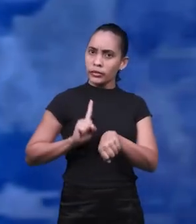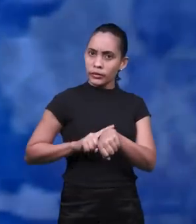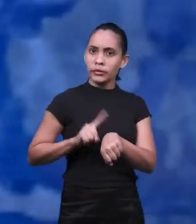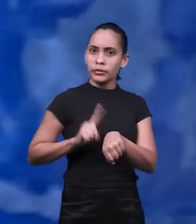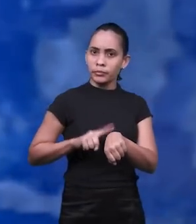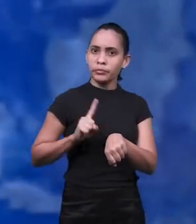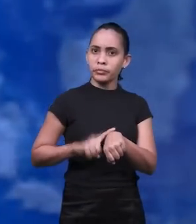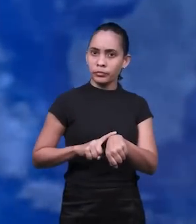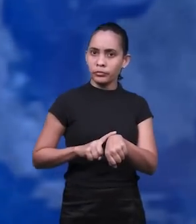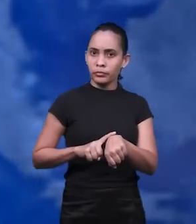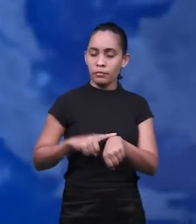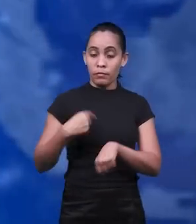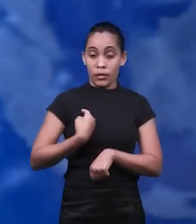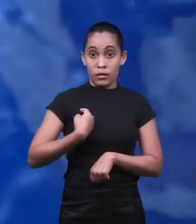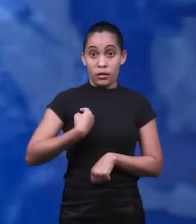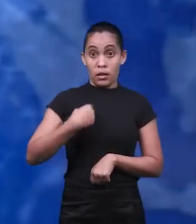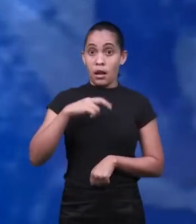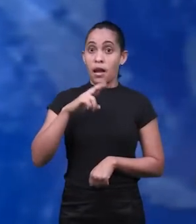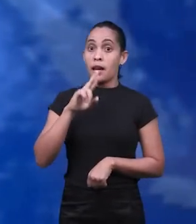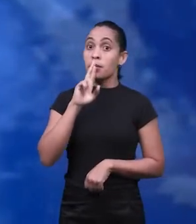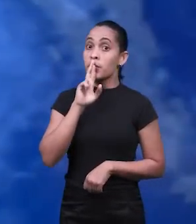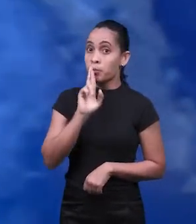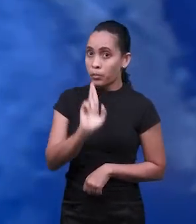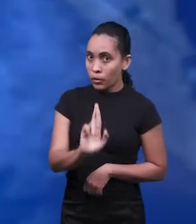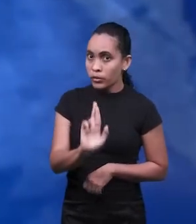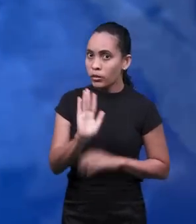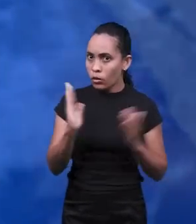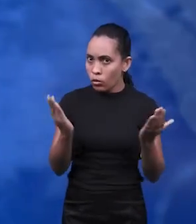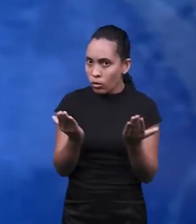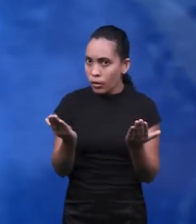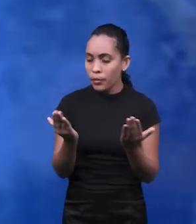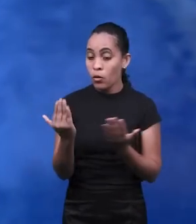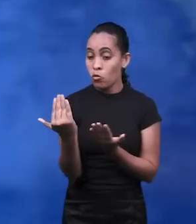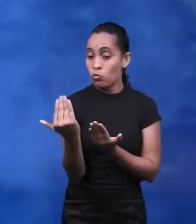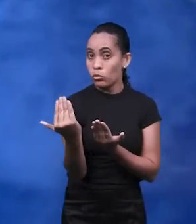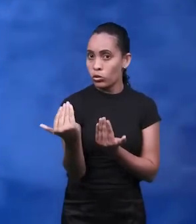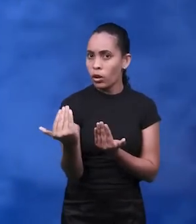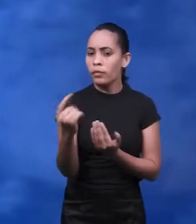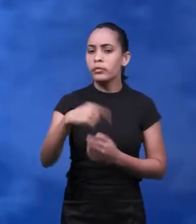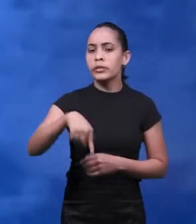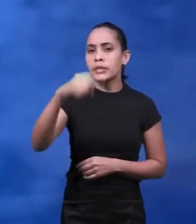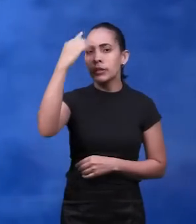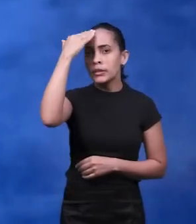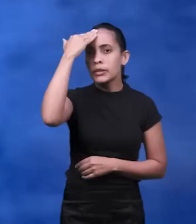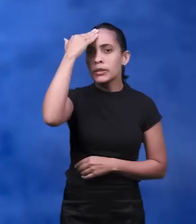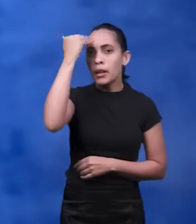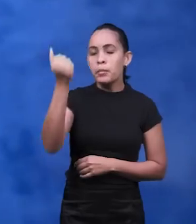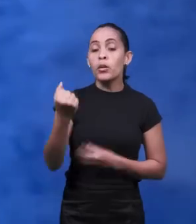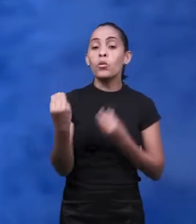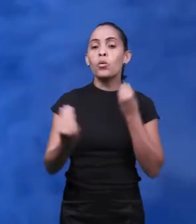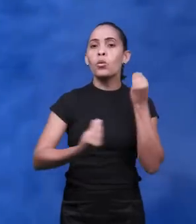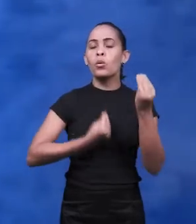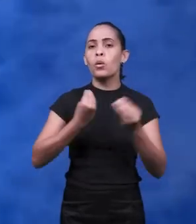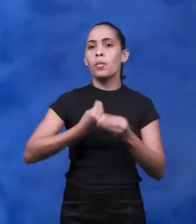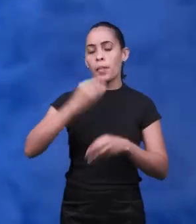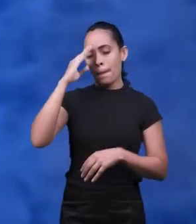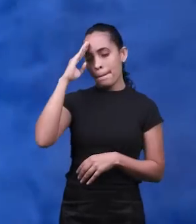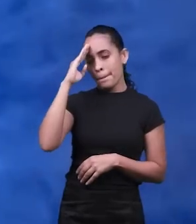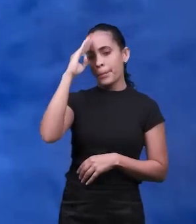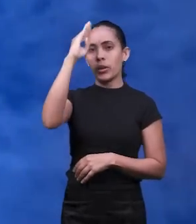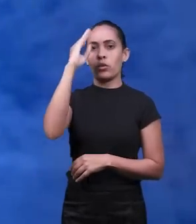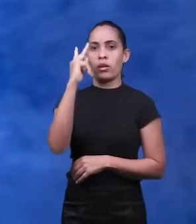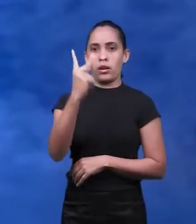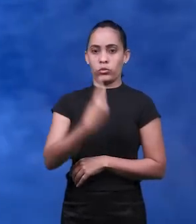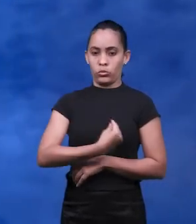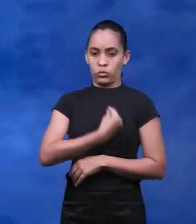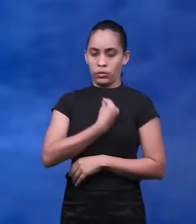fundamental, então, encerrando essa resposta, é o jovem saber colocar como prioridade na